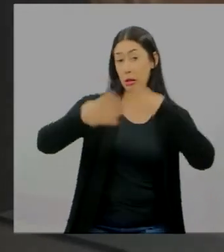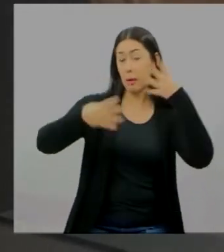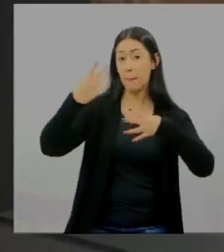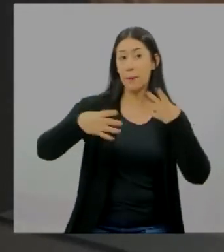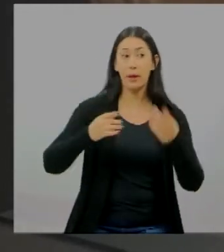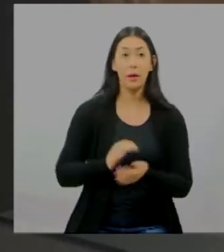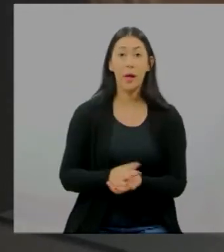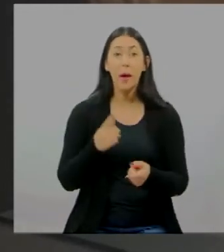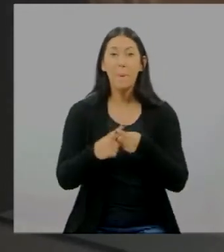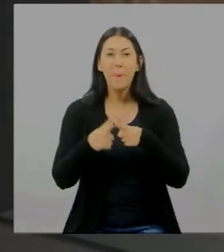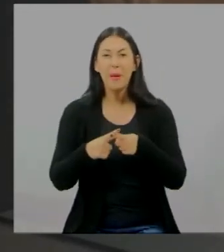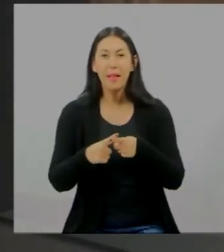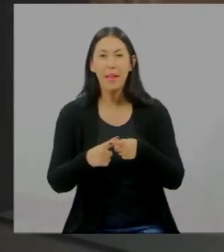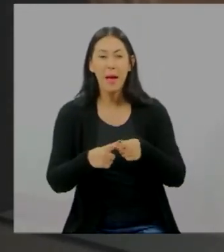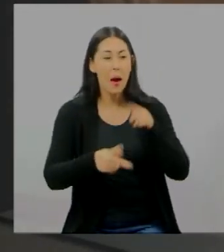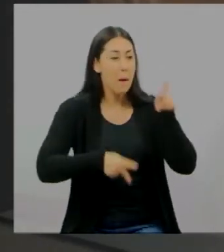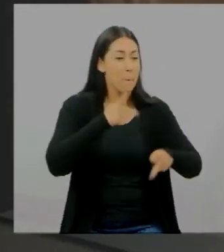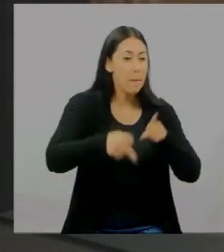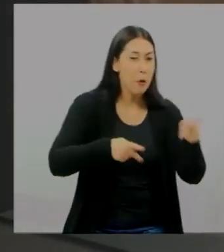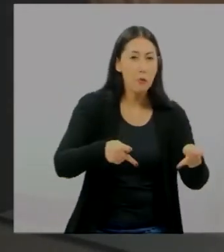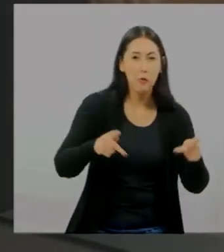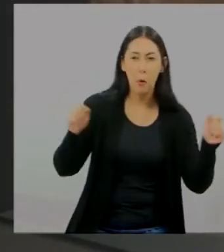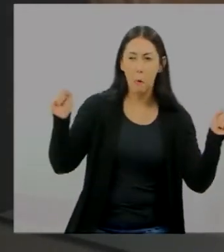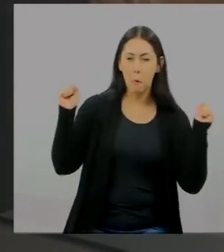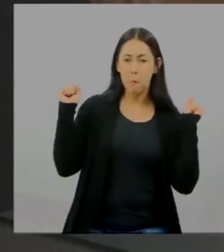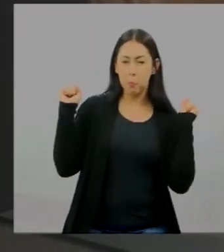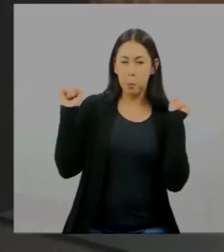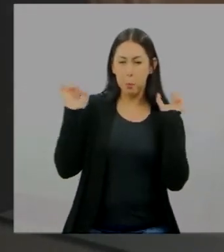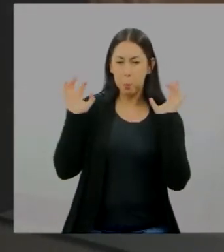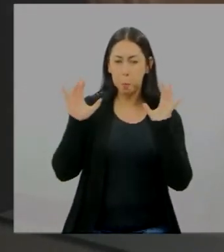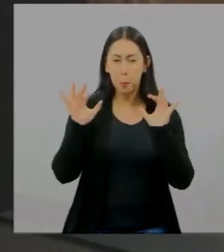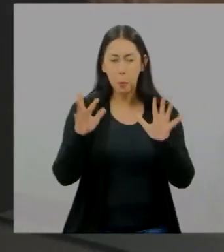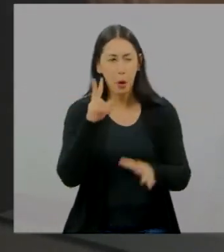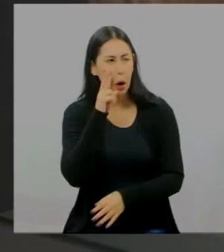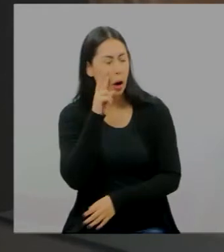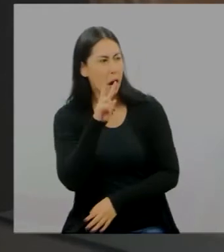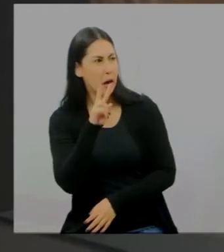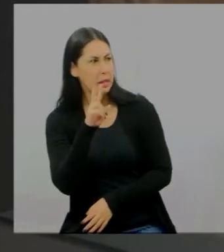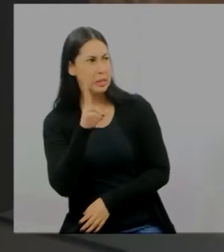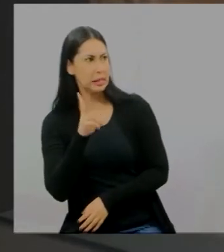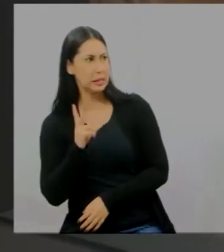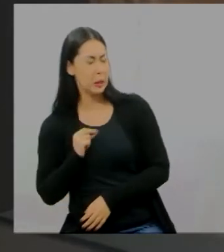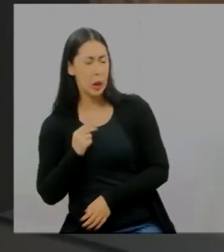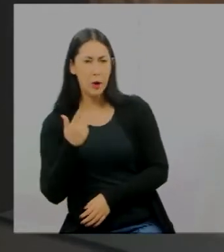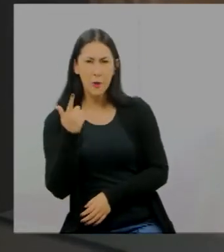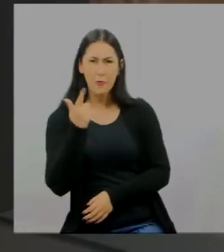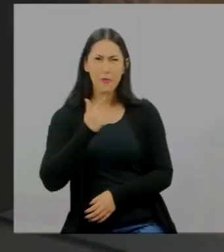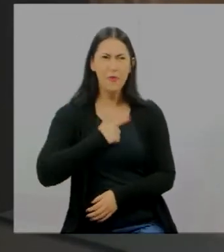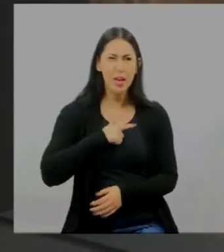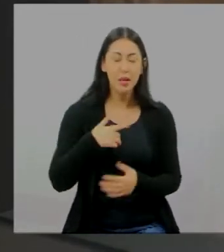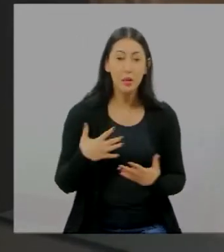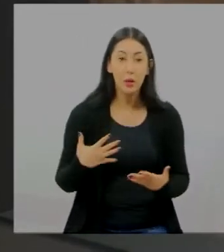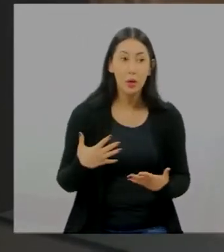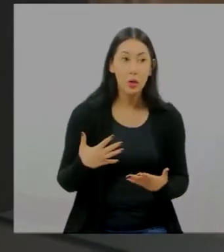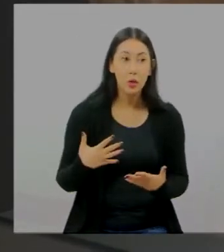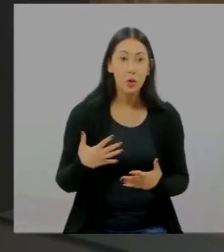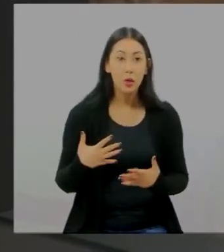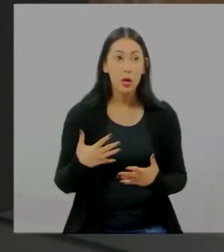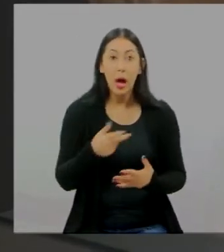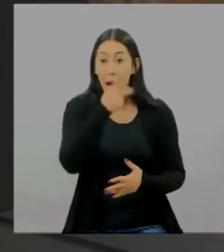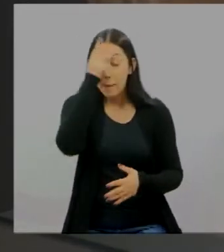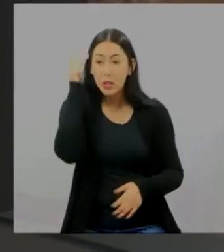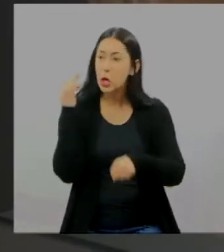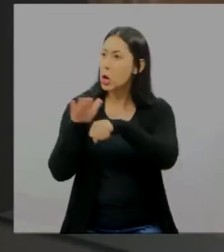a vizinhança todinha e vendo aquele cenário lá horrível, e todo mundo descendo, sabe, falando comigo,